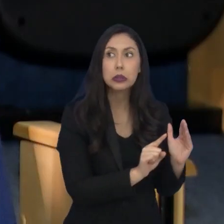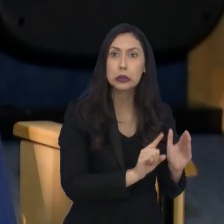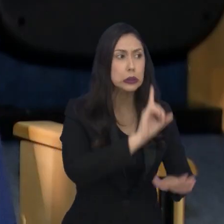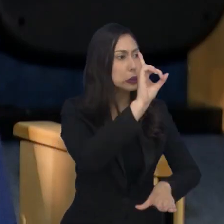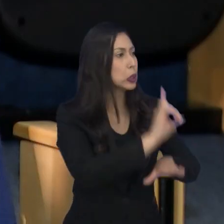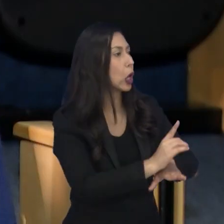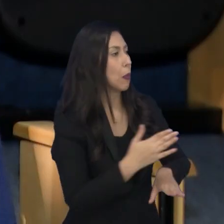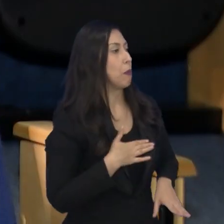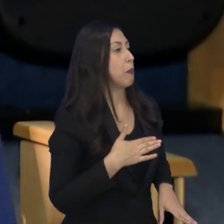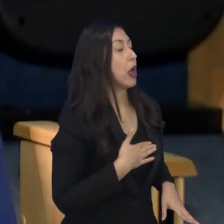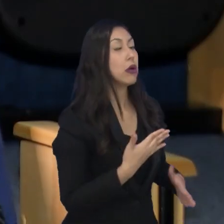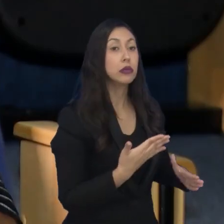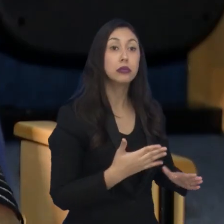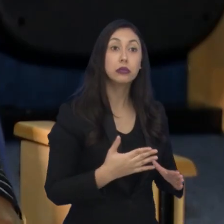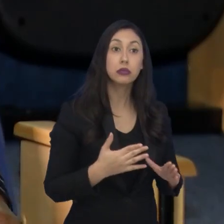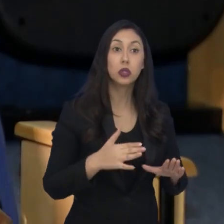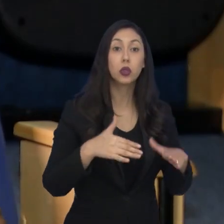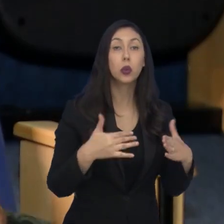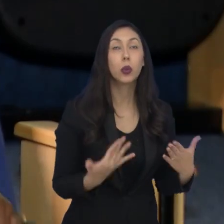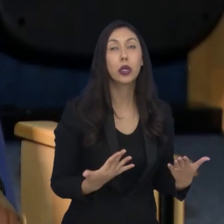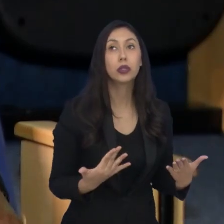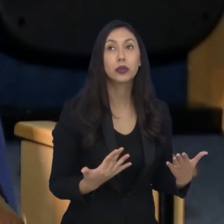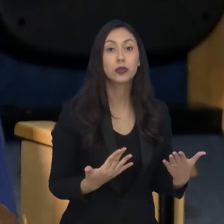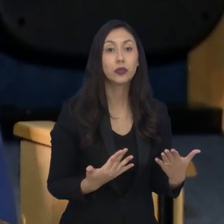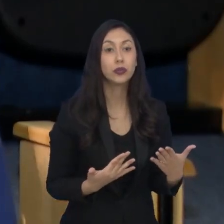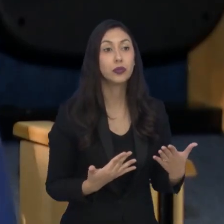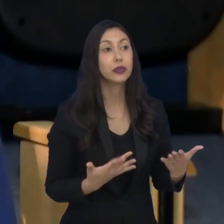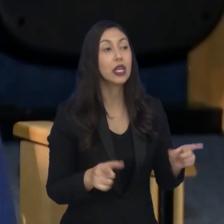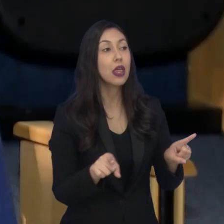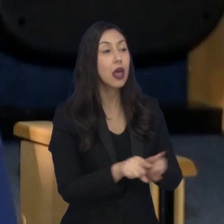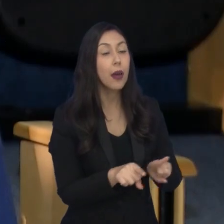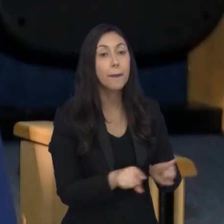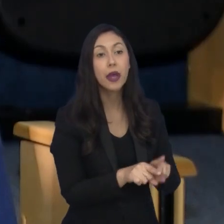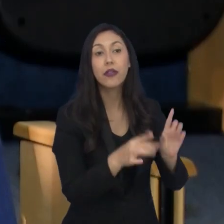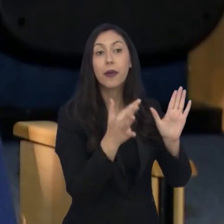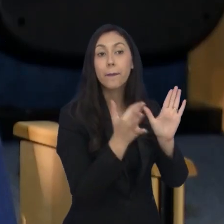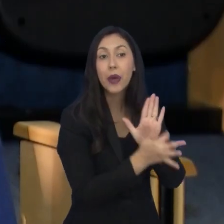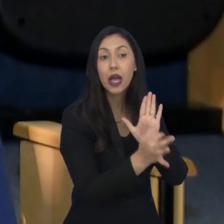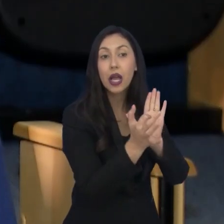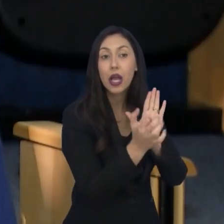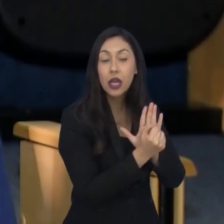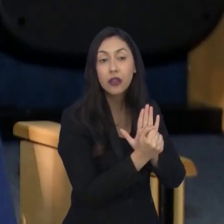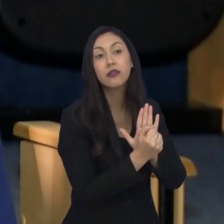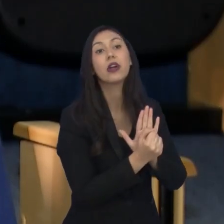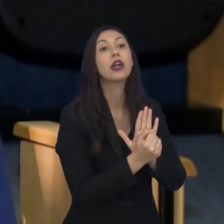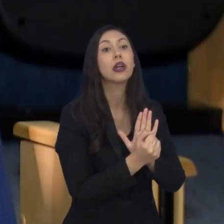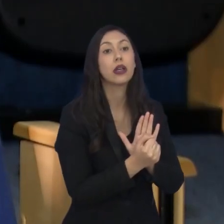donos. Quando a gente vai fazer a inscrição para algum fins, a gente tem